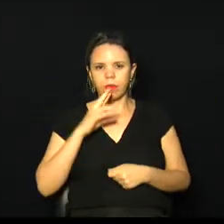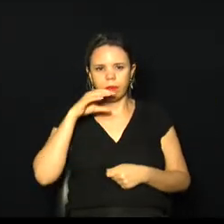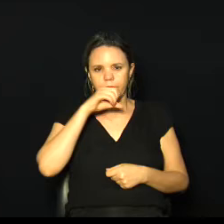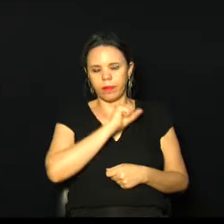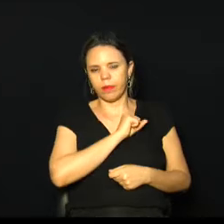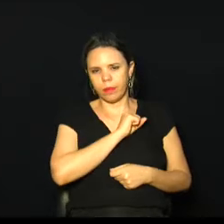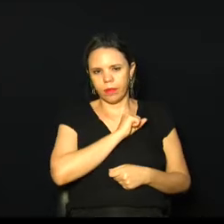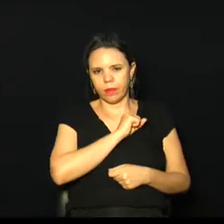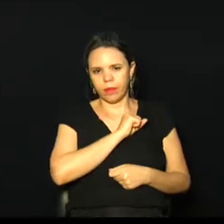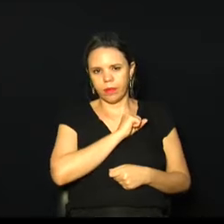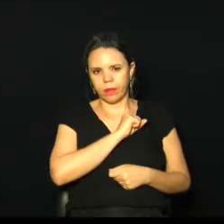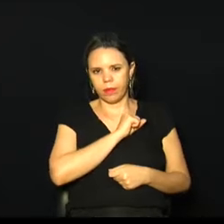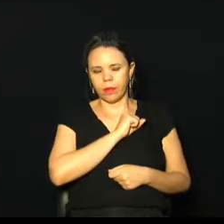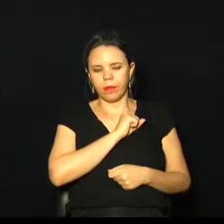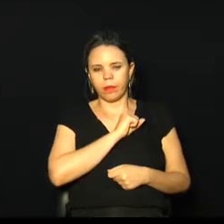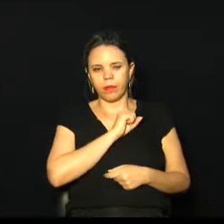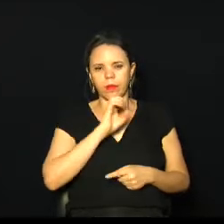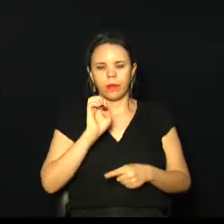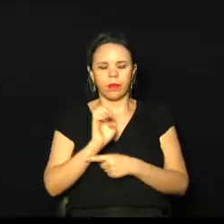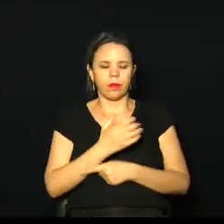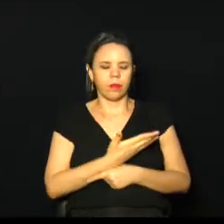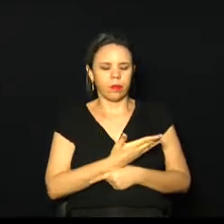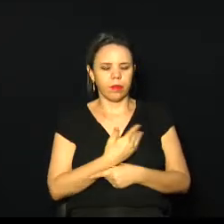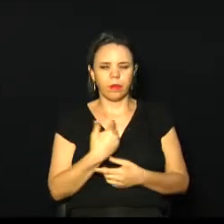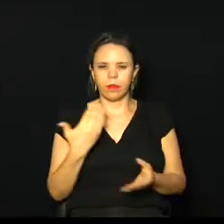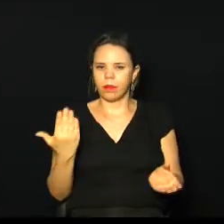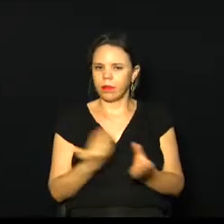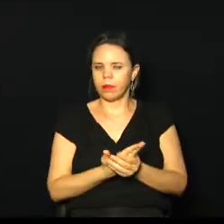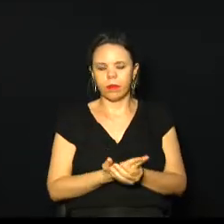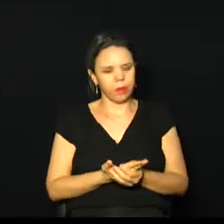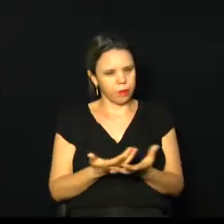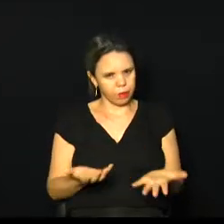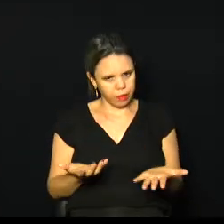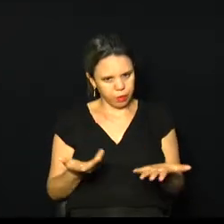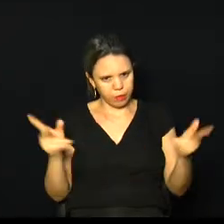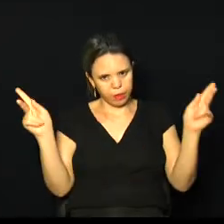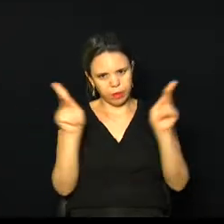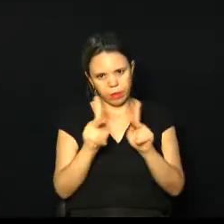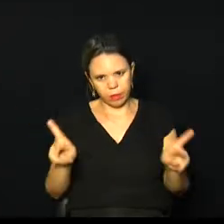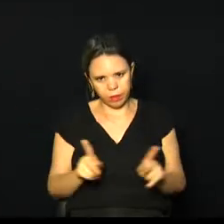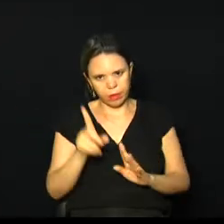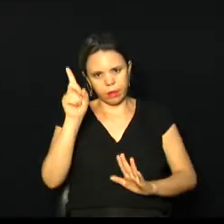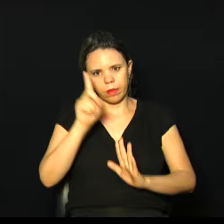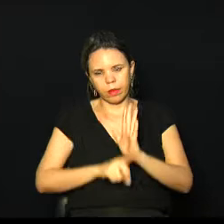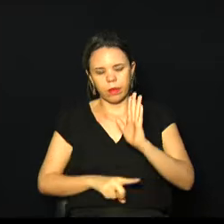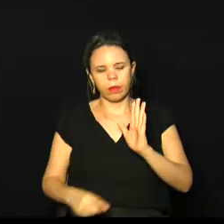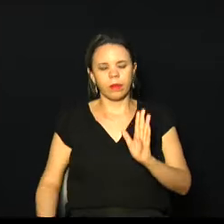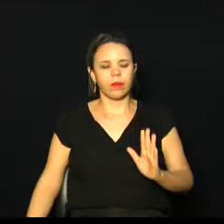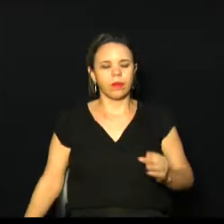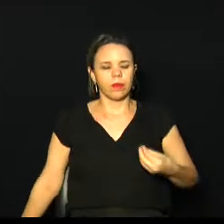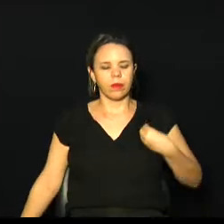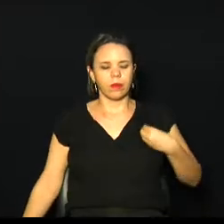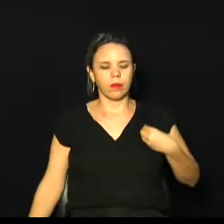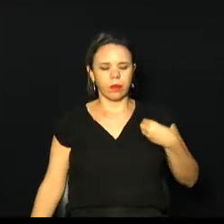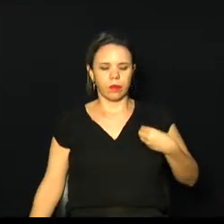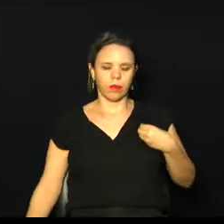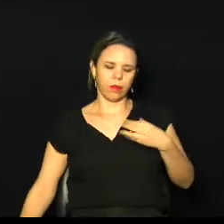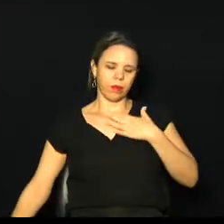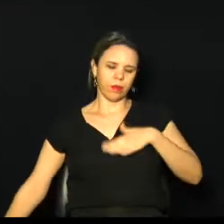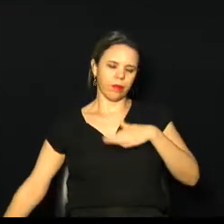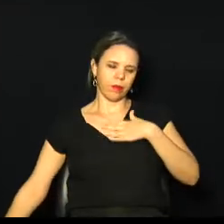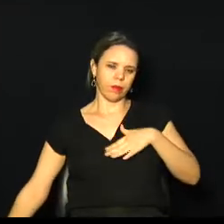rápida do Estado. Ela não quer um processo, ela quer paz, quer o seu direito de ir e vir com